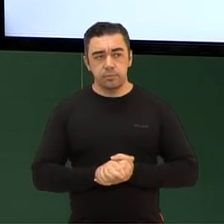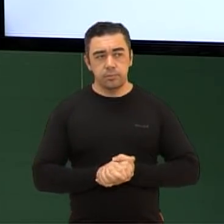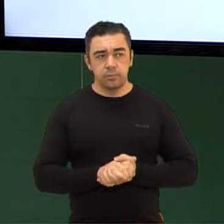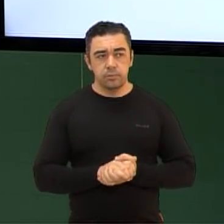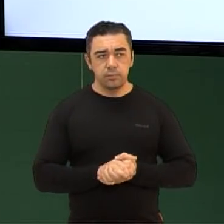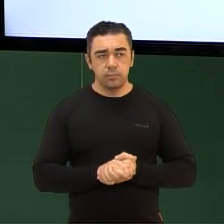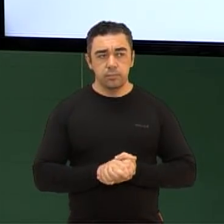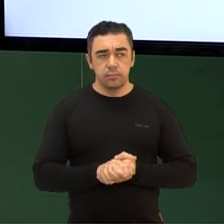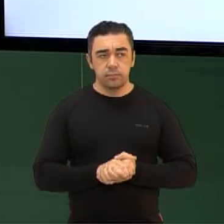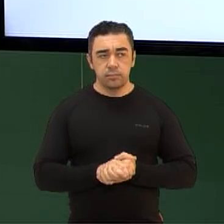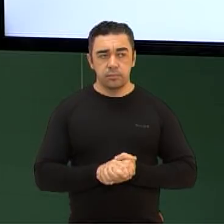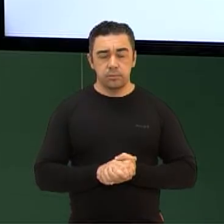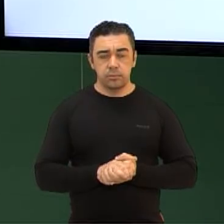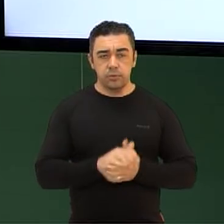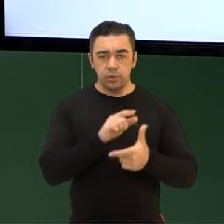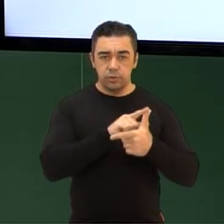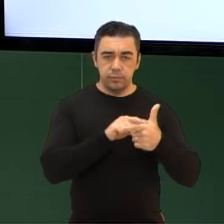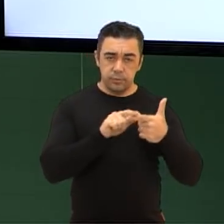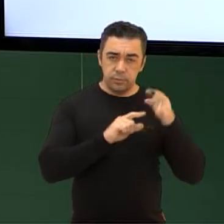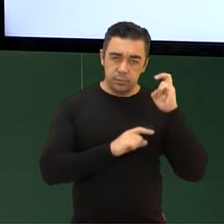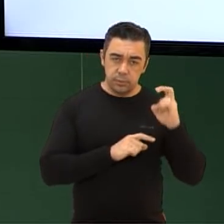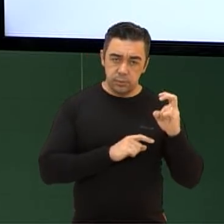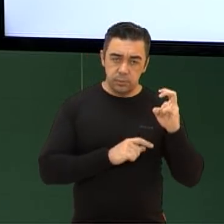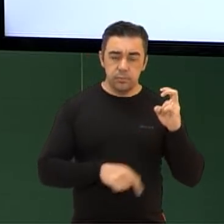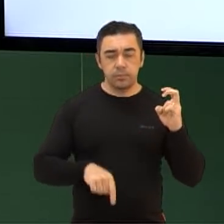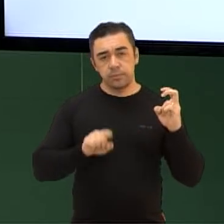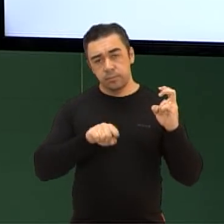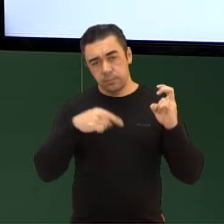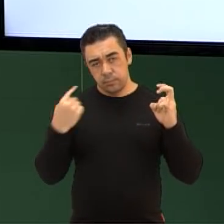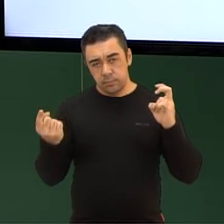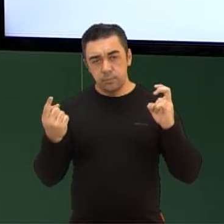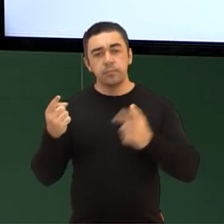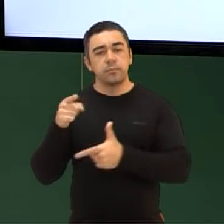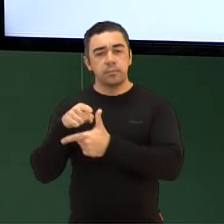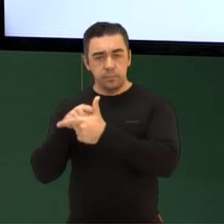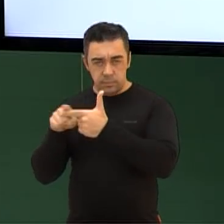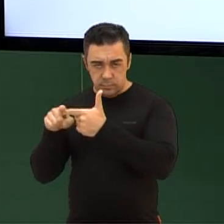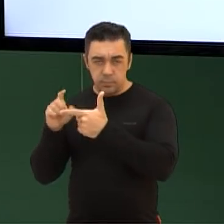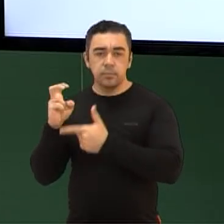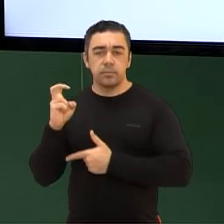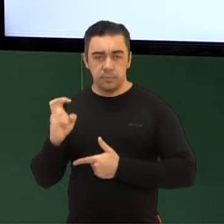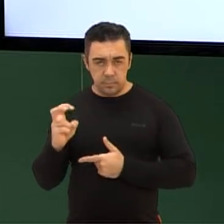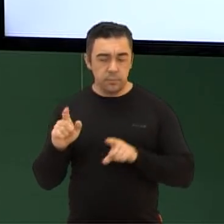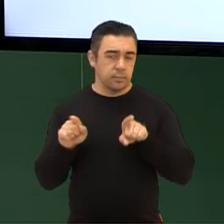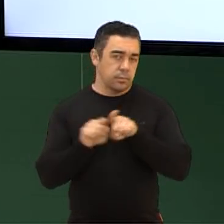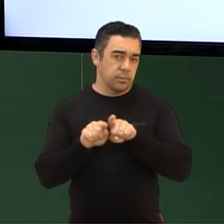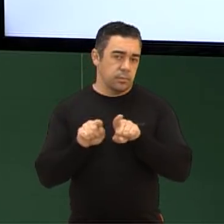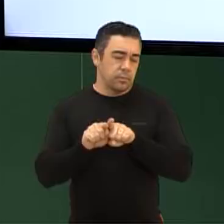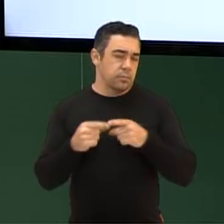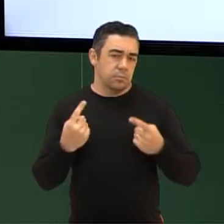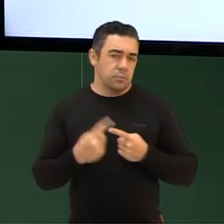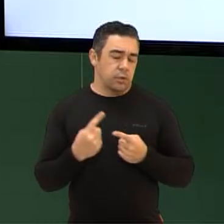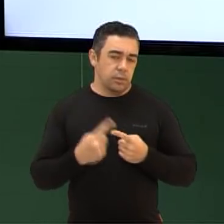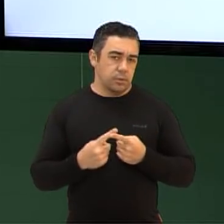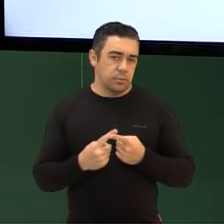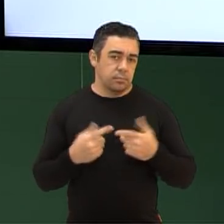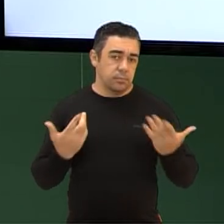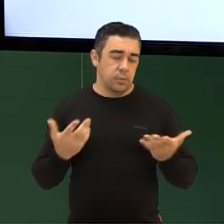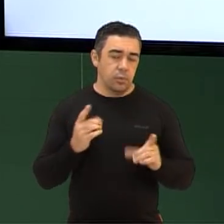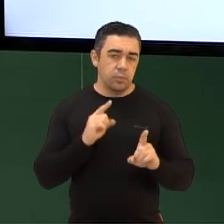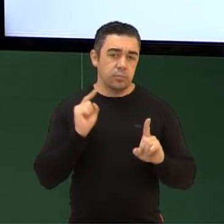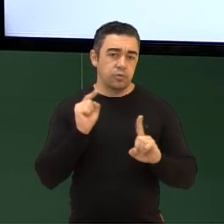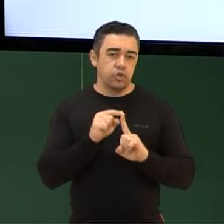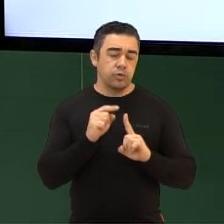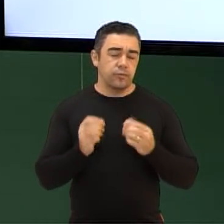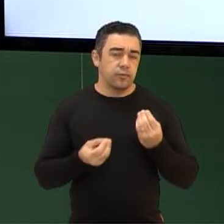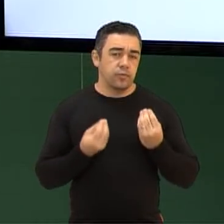eu dividir aqui por 5, também tenho que dividir o outro lado por 5. Por quê? Qual que é o nosso